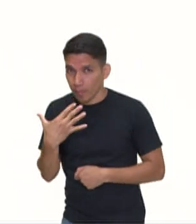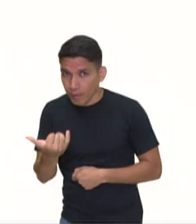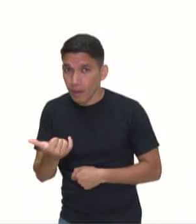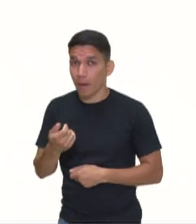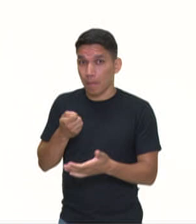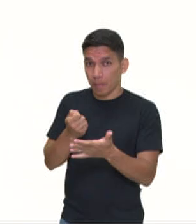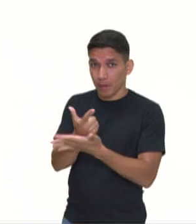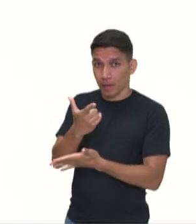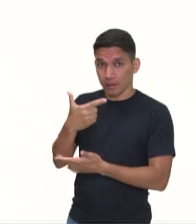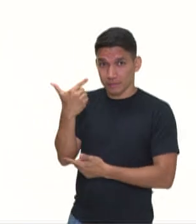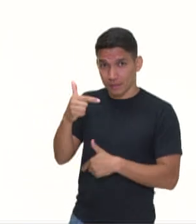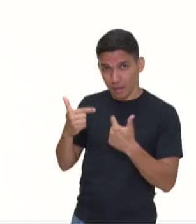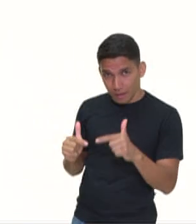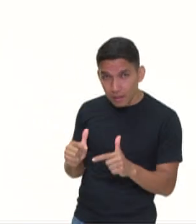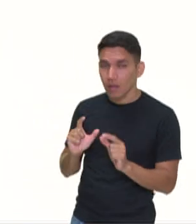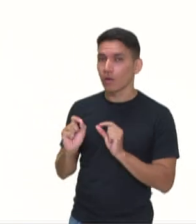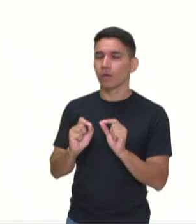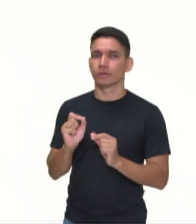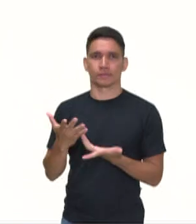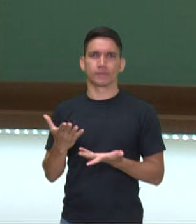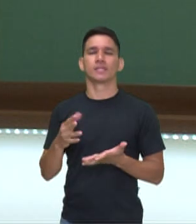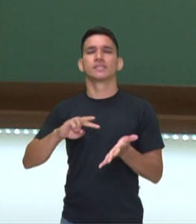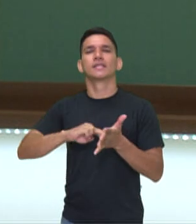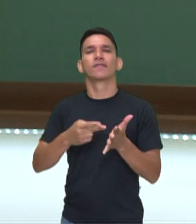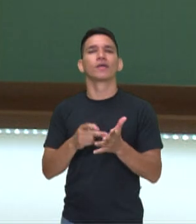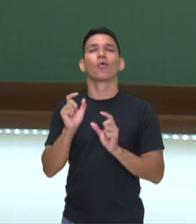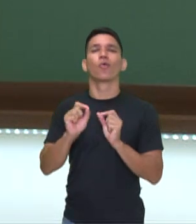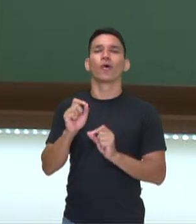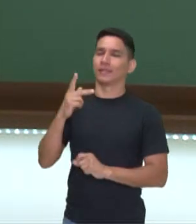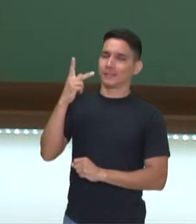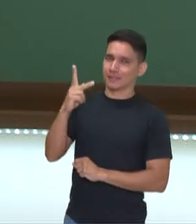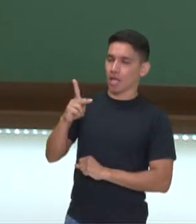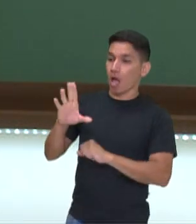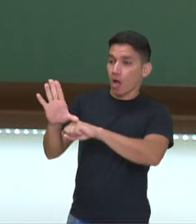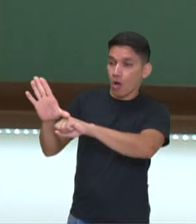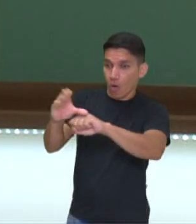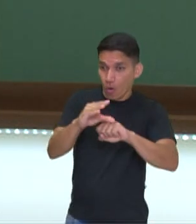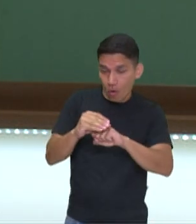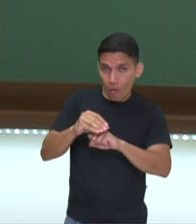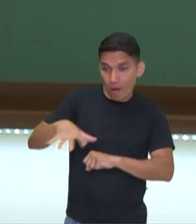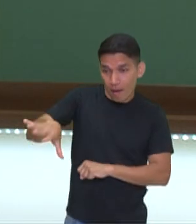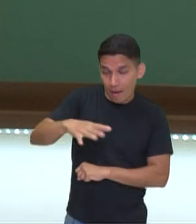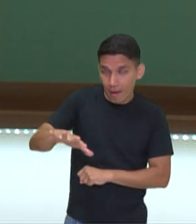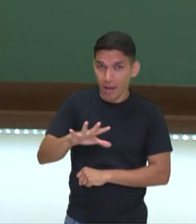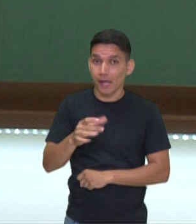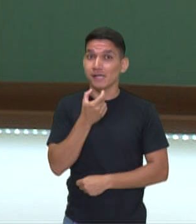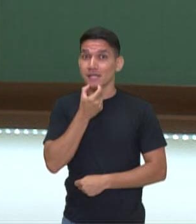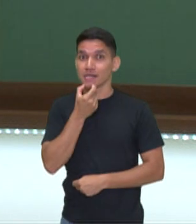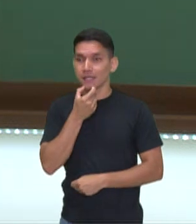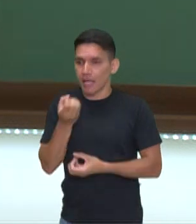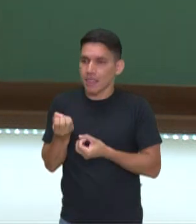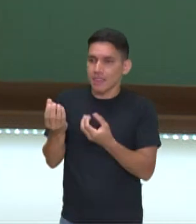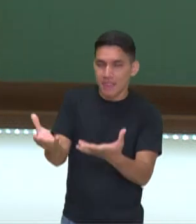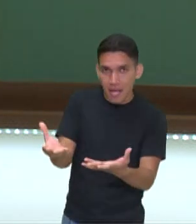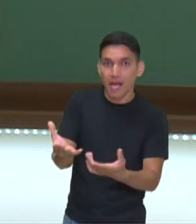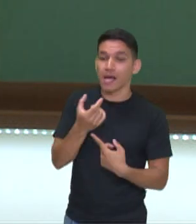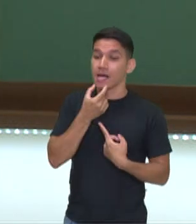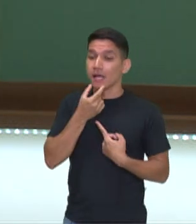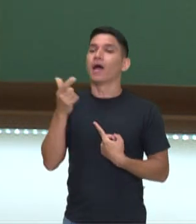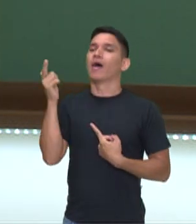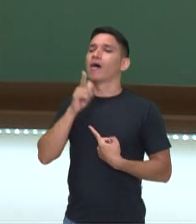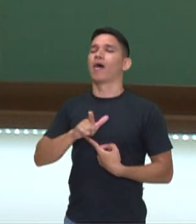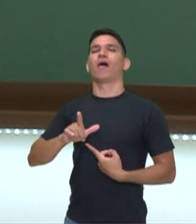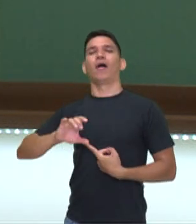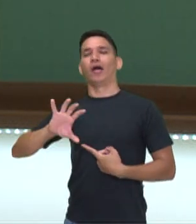job. Então, o conhecimento deles no inglês dá a eles a oportunidade de conseguir um emprego